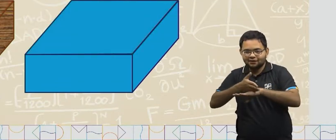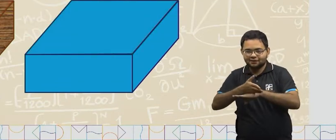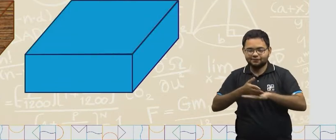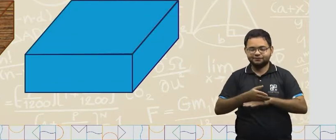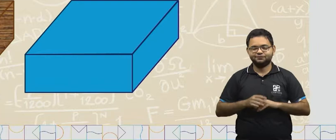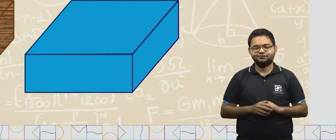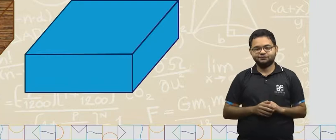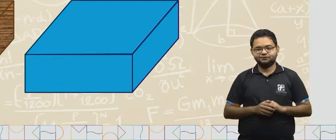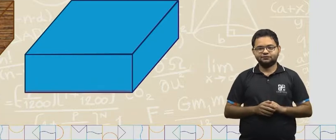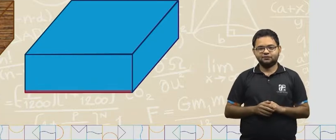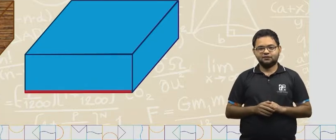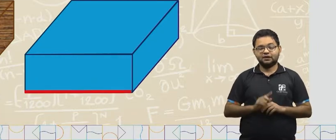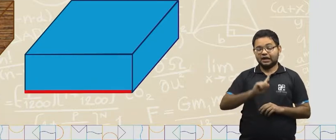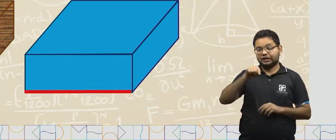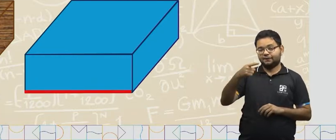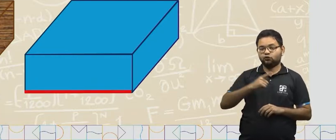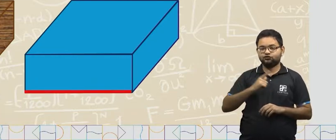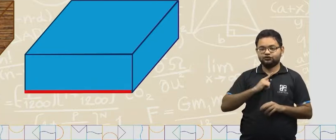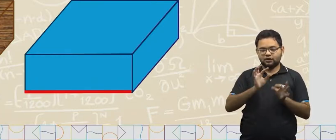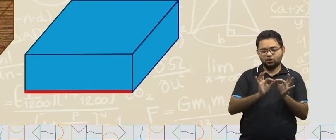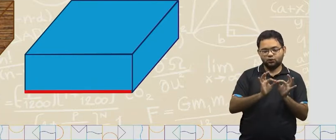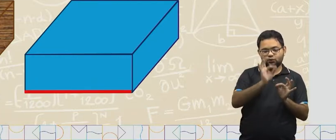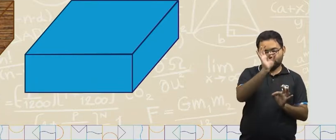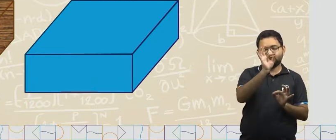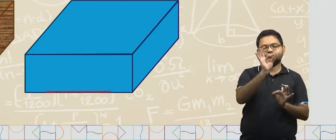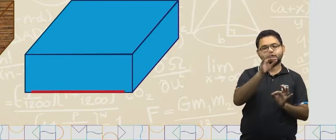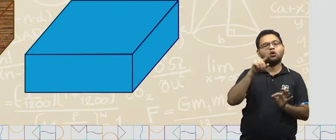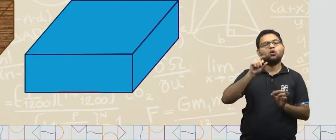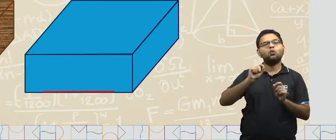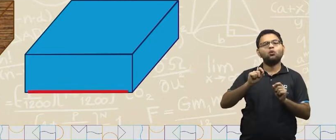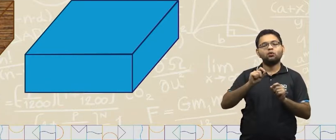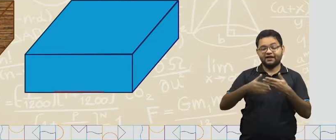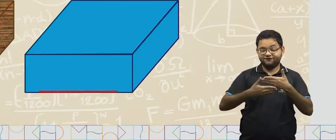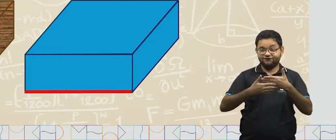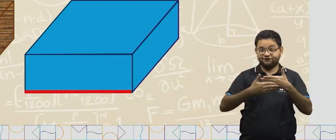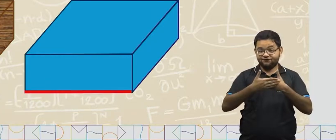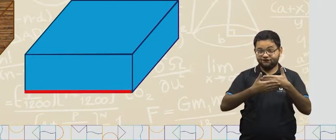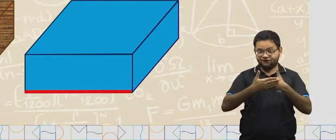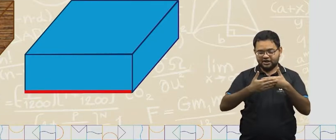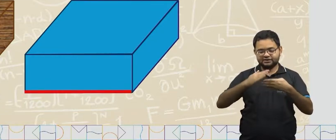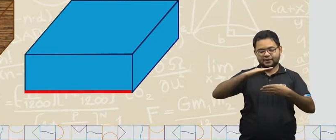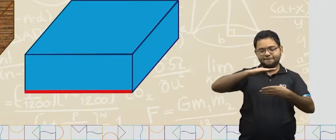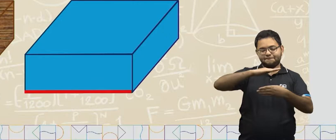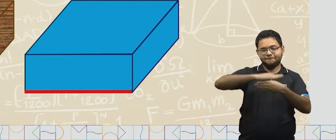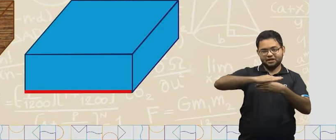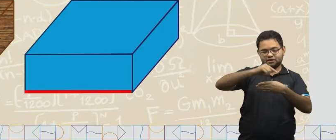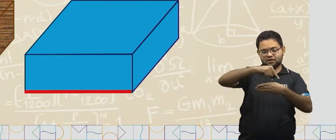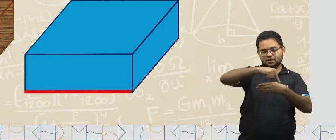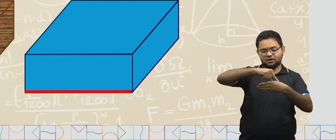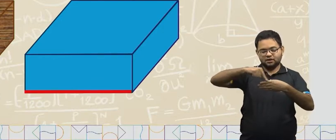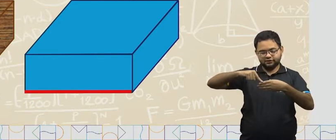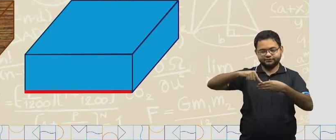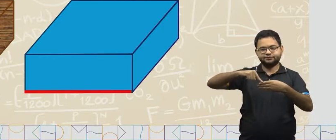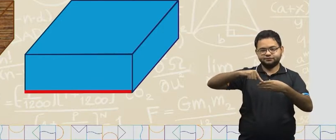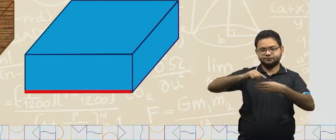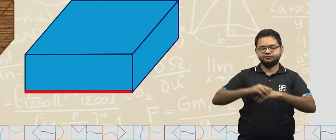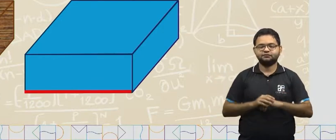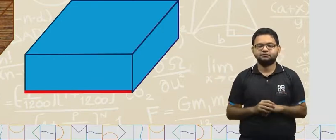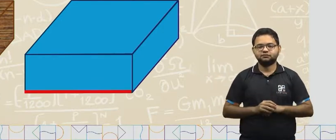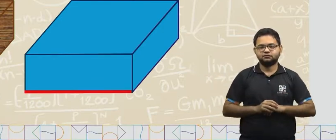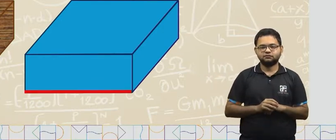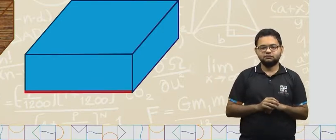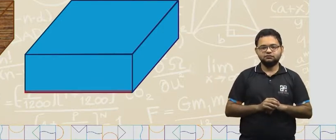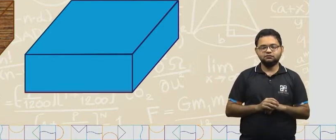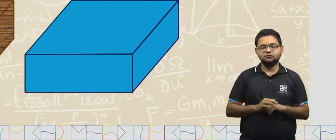sequência, temos as arestas, que são encontros das faces do polígono. E por